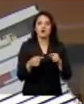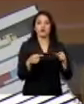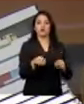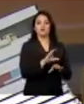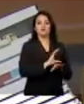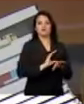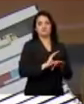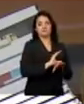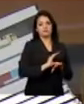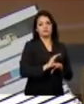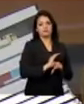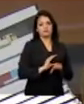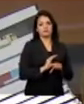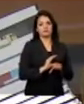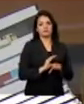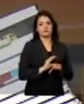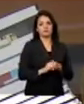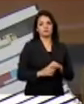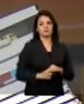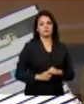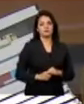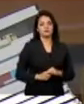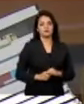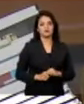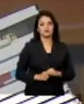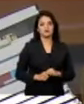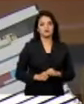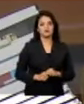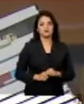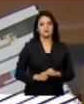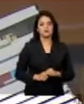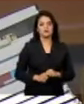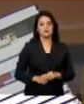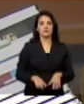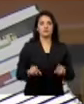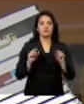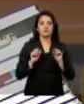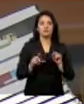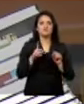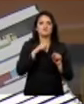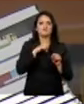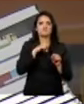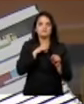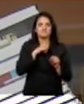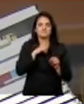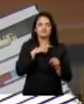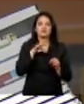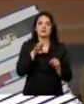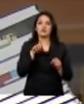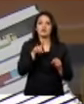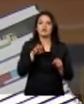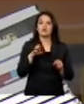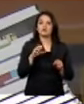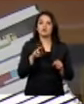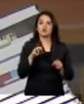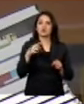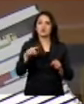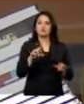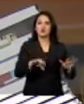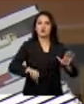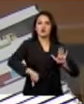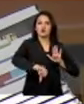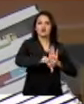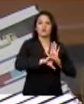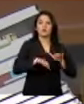Constituição, o principiar de execução criminal quando houver condenação